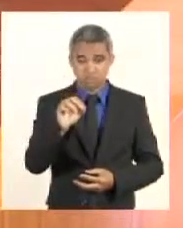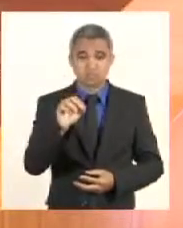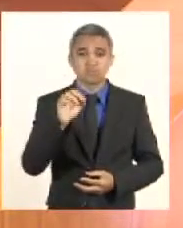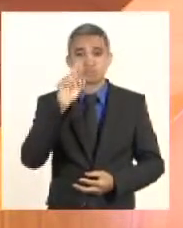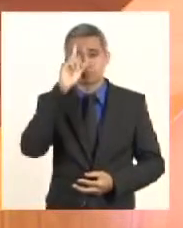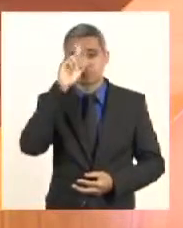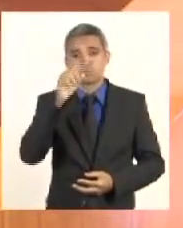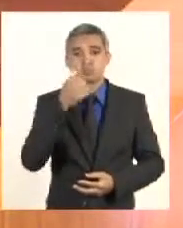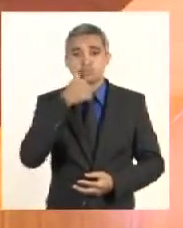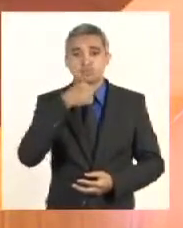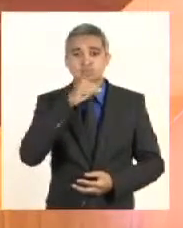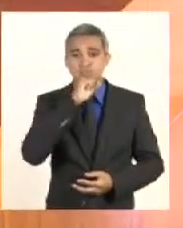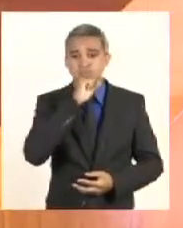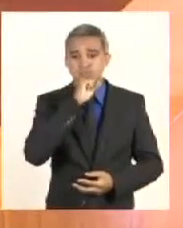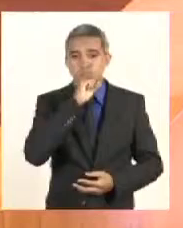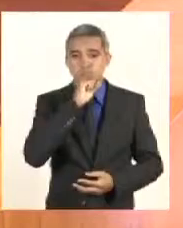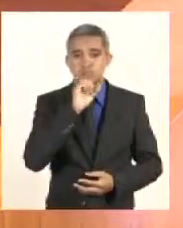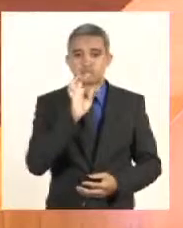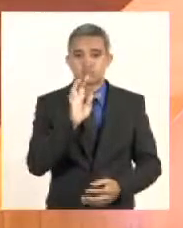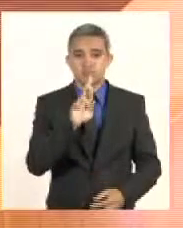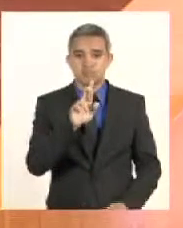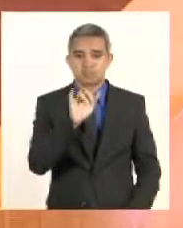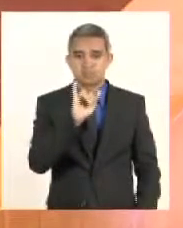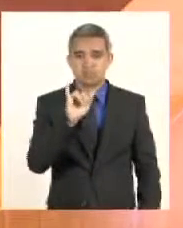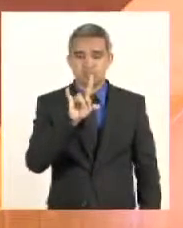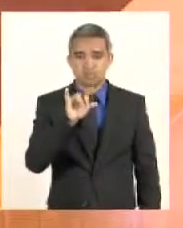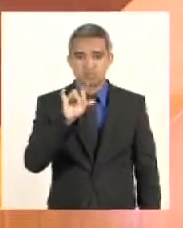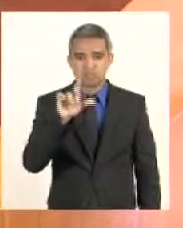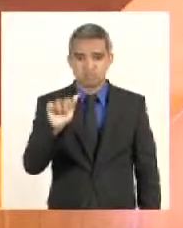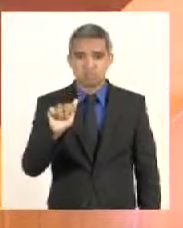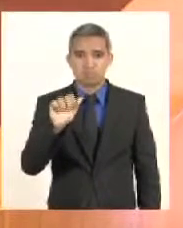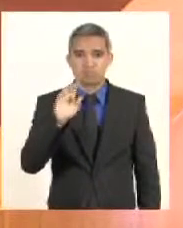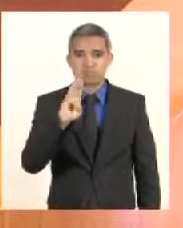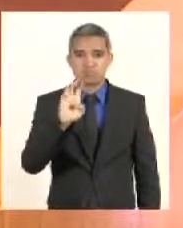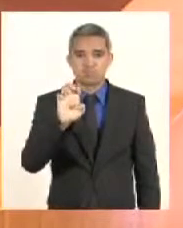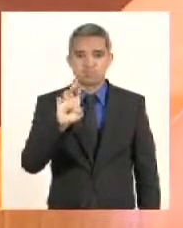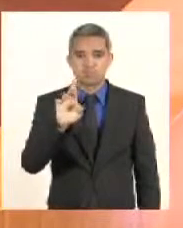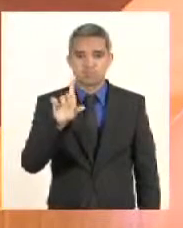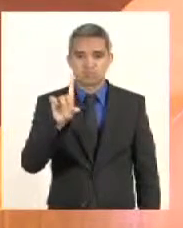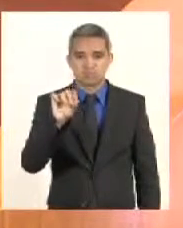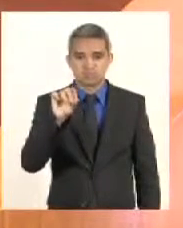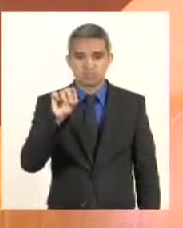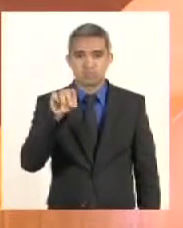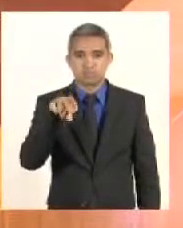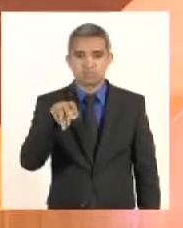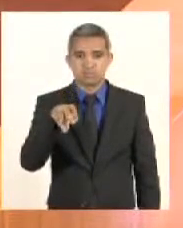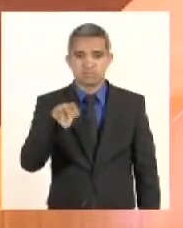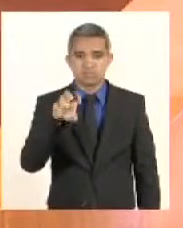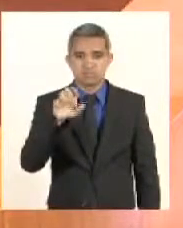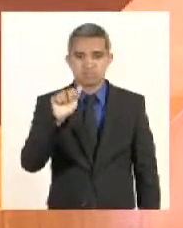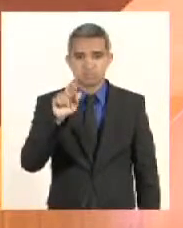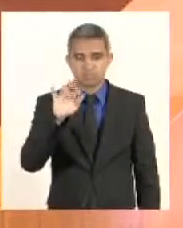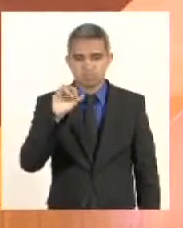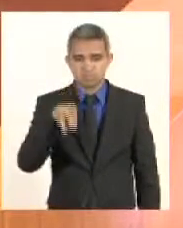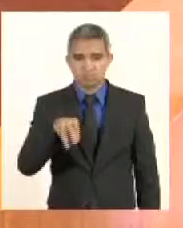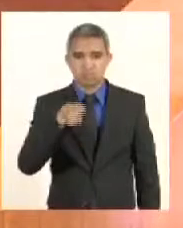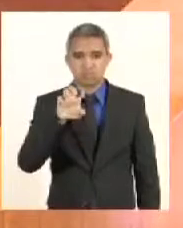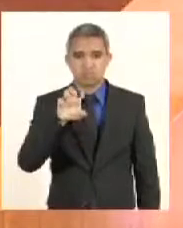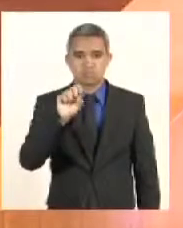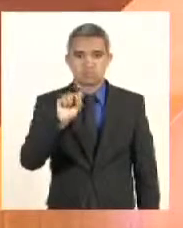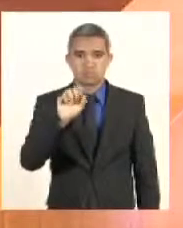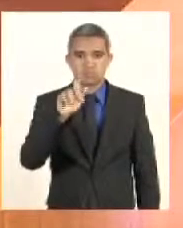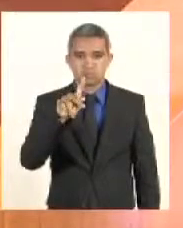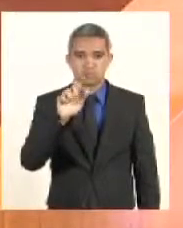Mães, Trizidela do Vale, Bernardo Mearim e Esperantinópolis e Lima Campos tiveram uma grande